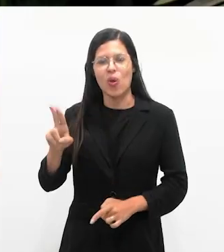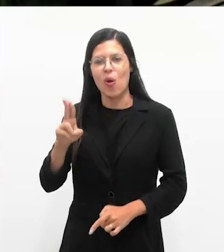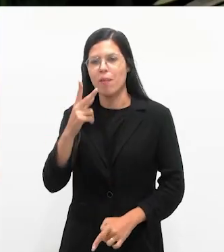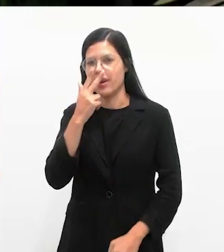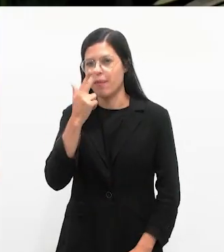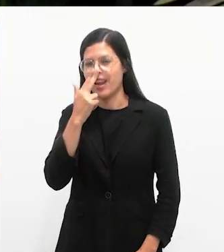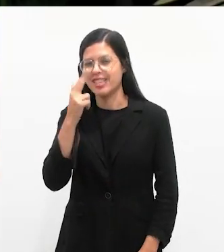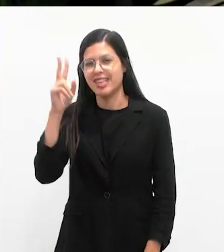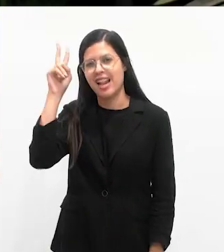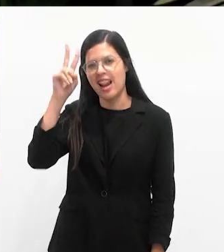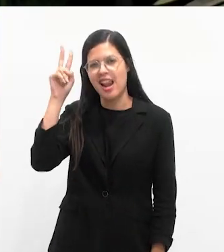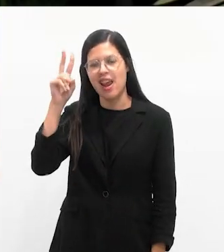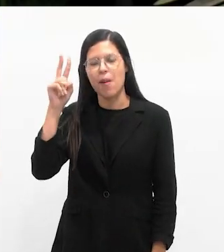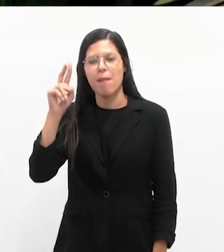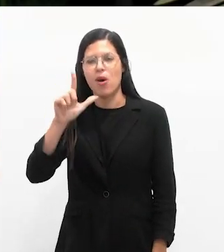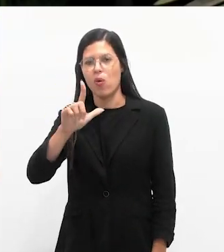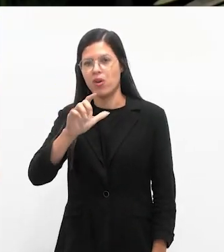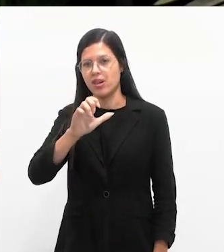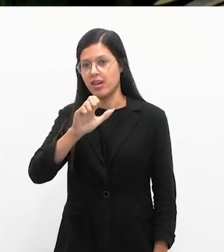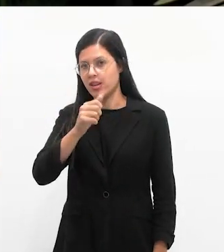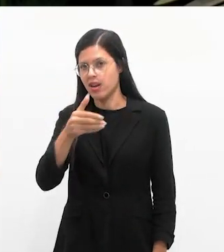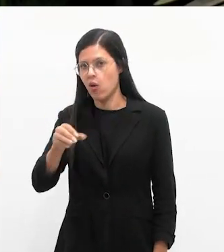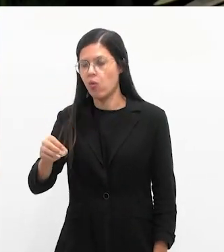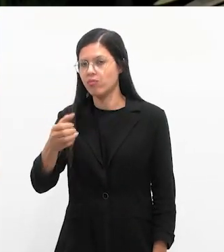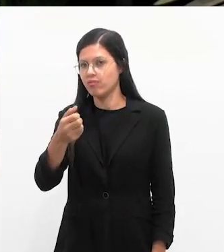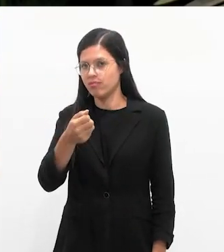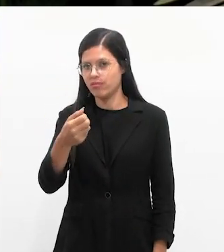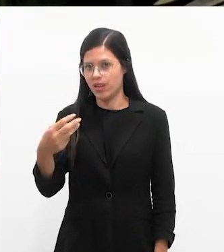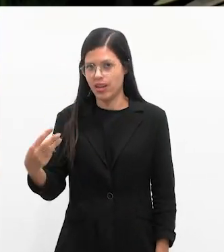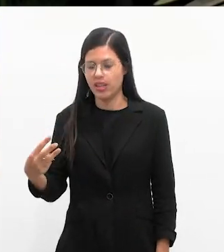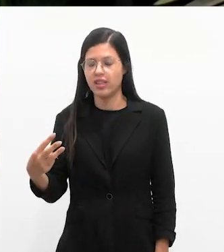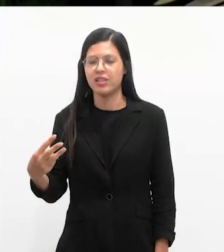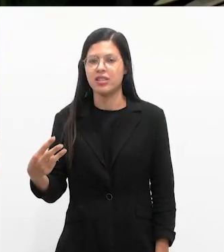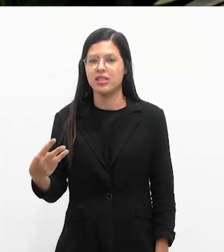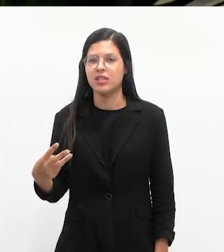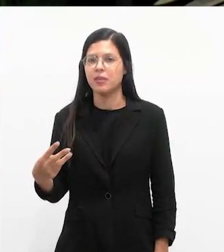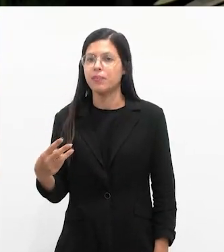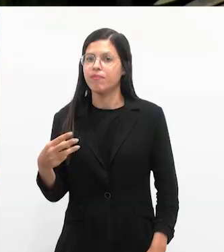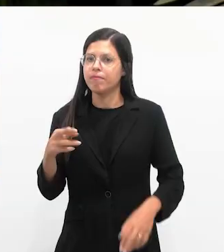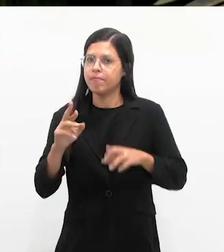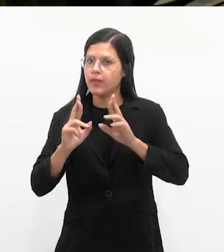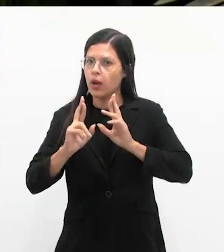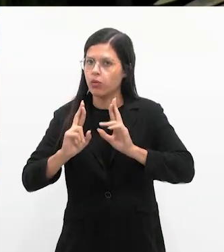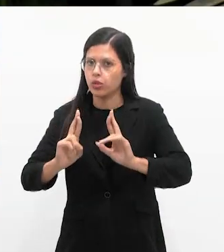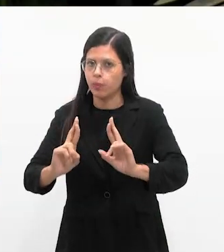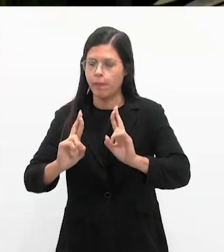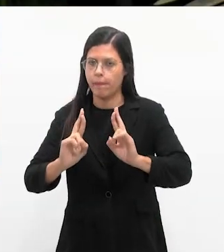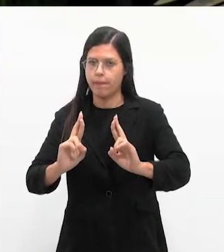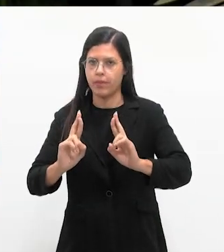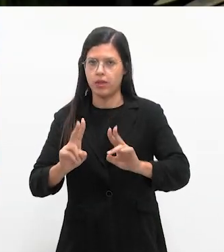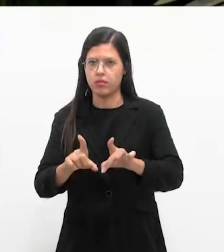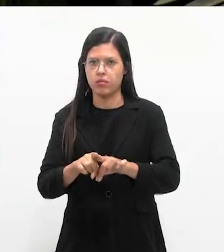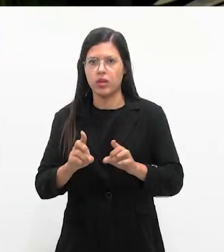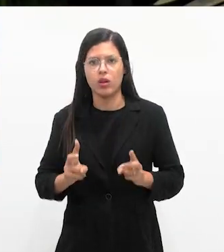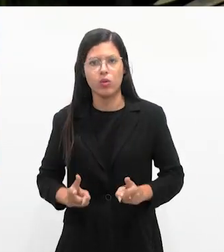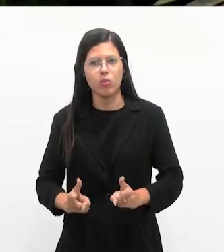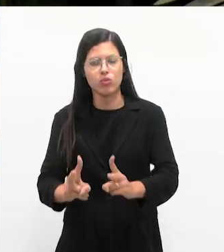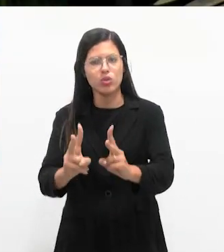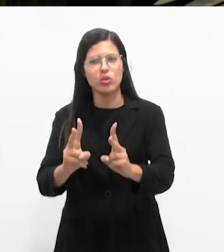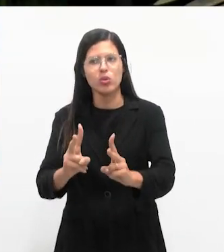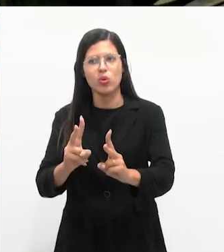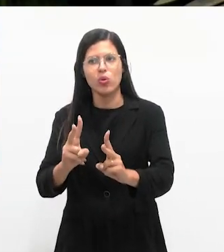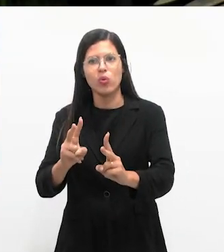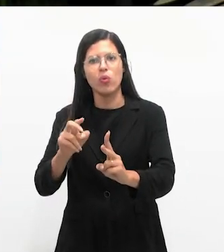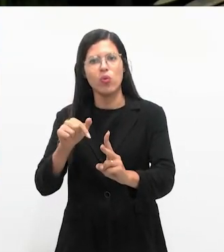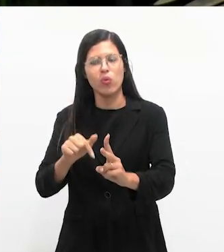Papa Leão XIII, que iniciou a doutrina social da Igreja, espero que ele dê também continuidade a esse